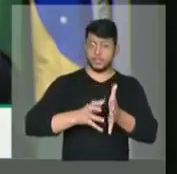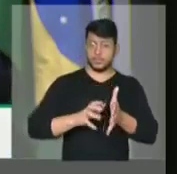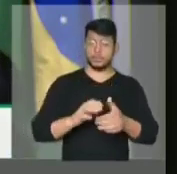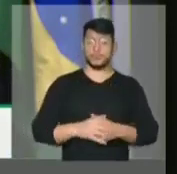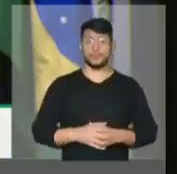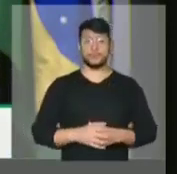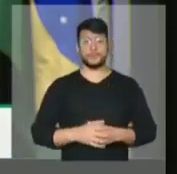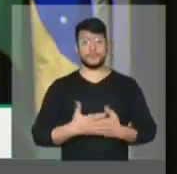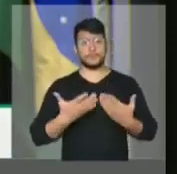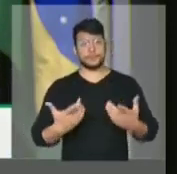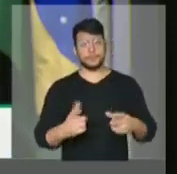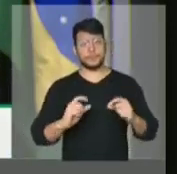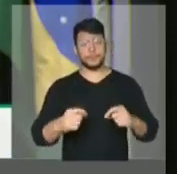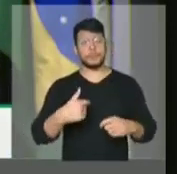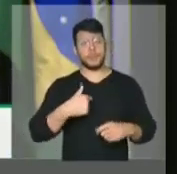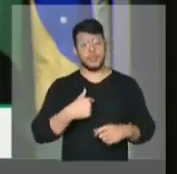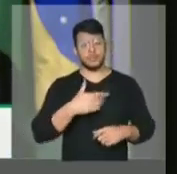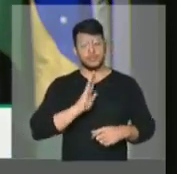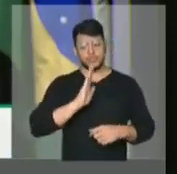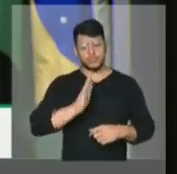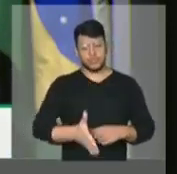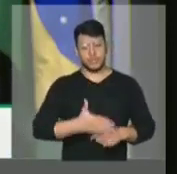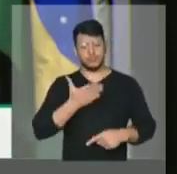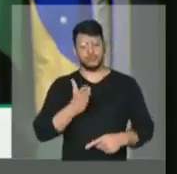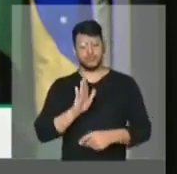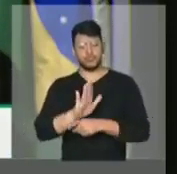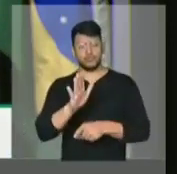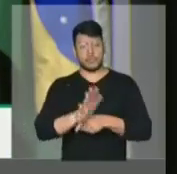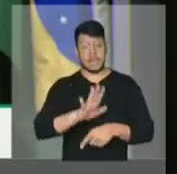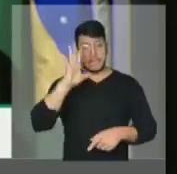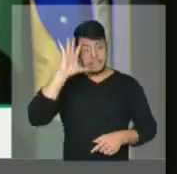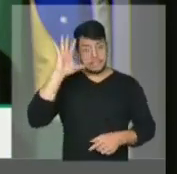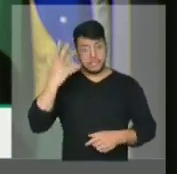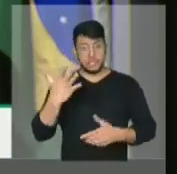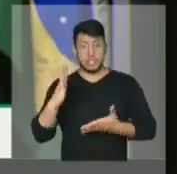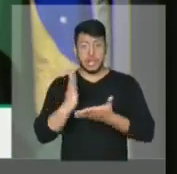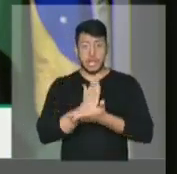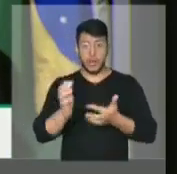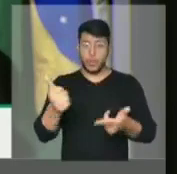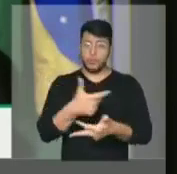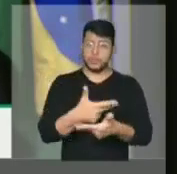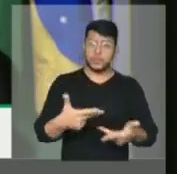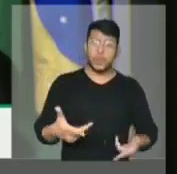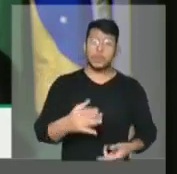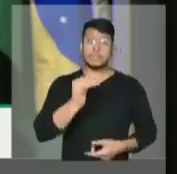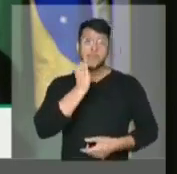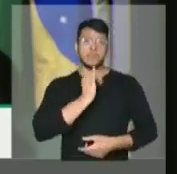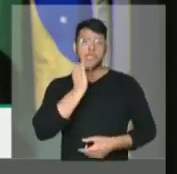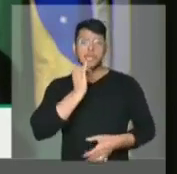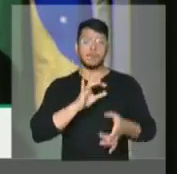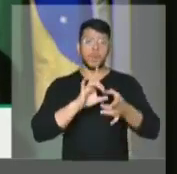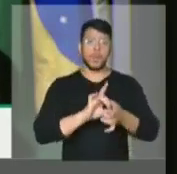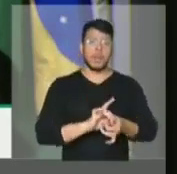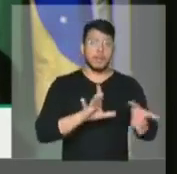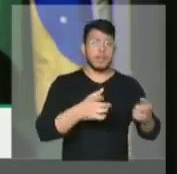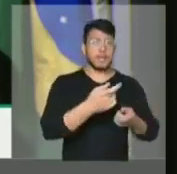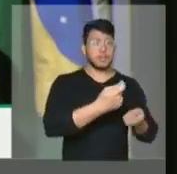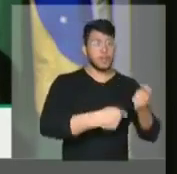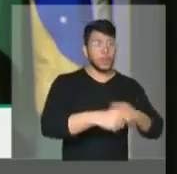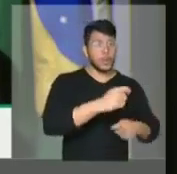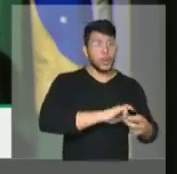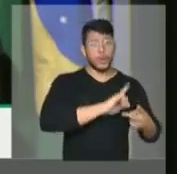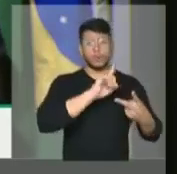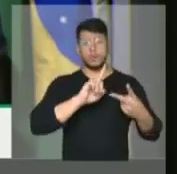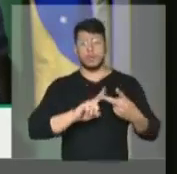perto processos decisórios de matérias como o projeto da liberdade econômica, o